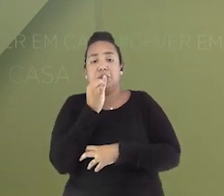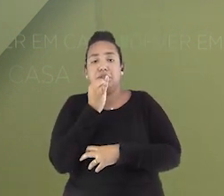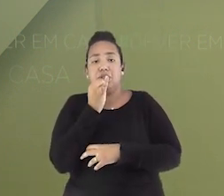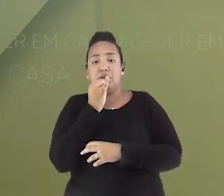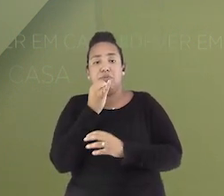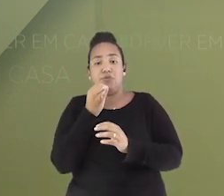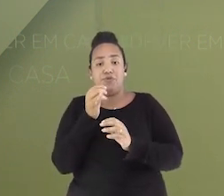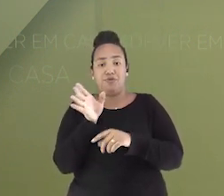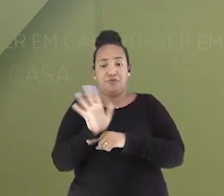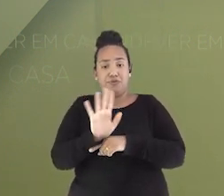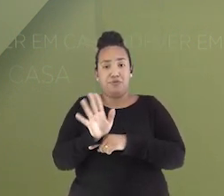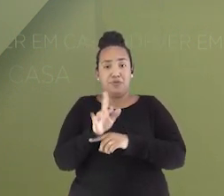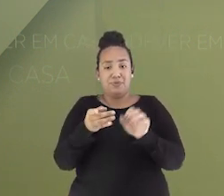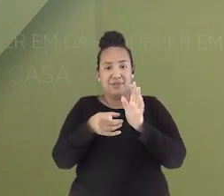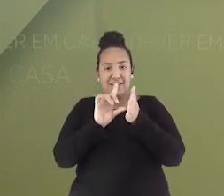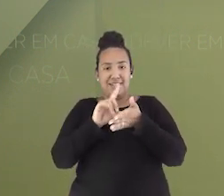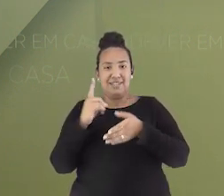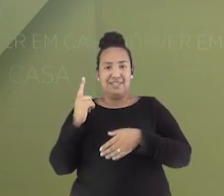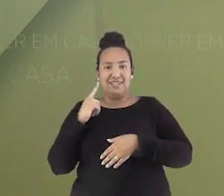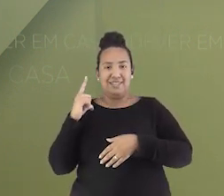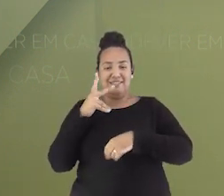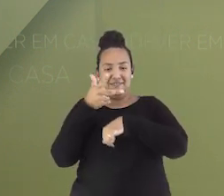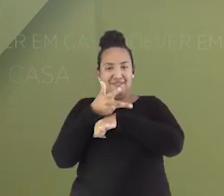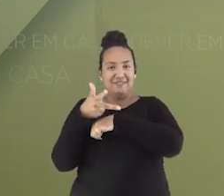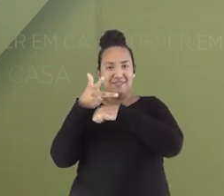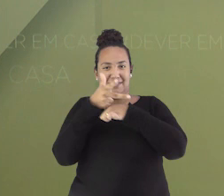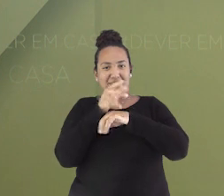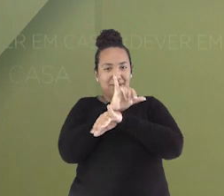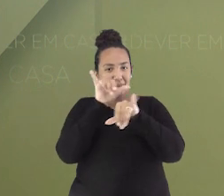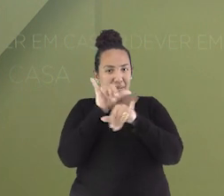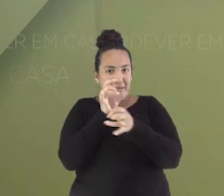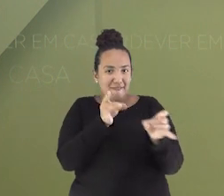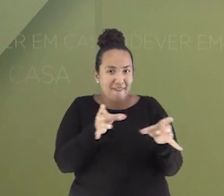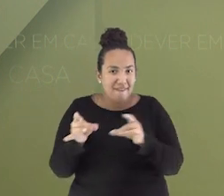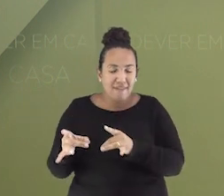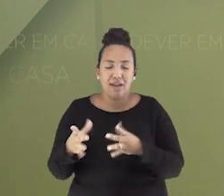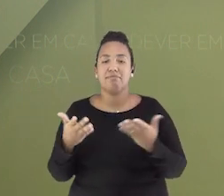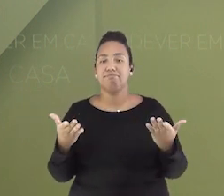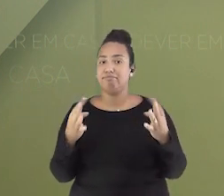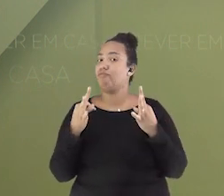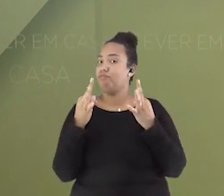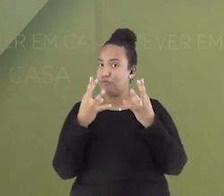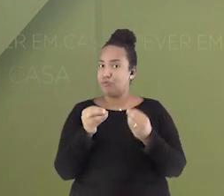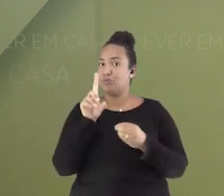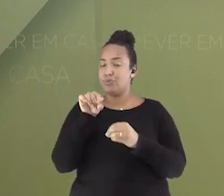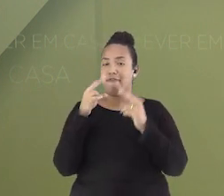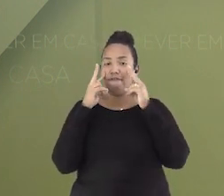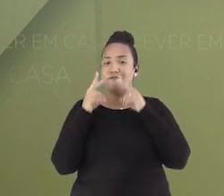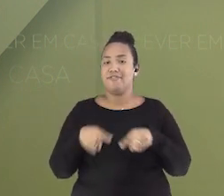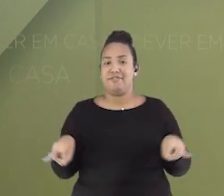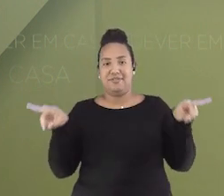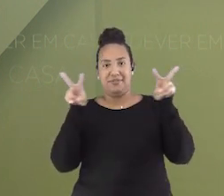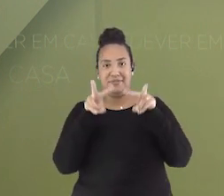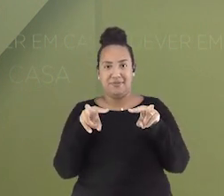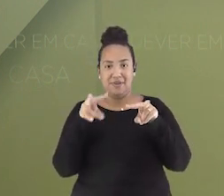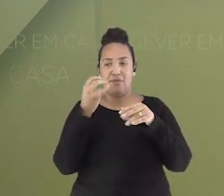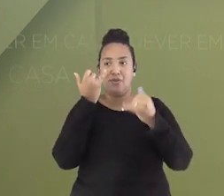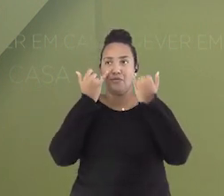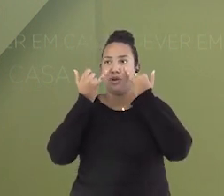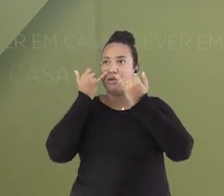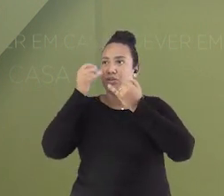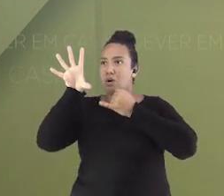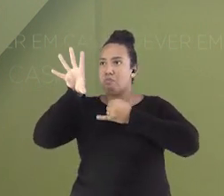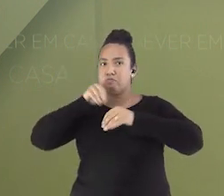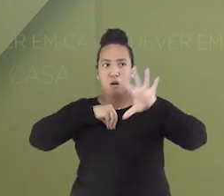que aparecem antes de assistir aquele vídeo que gostamos. Enfim, tudo à nossa volta nos estimula visualmente e nos